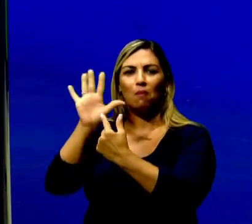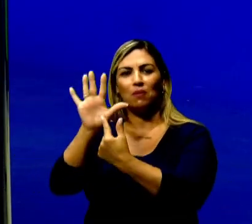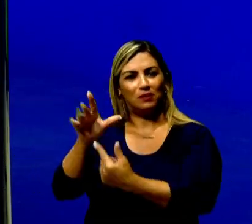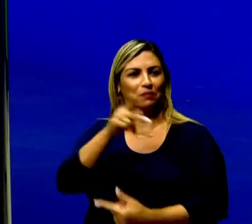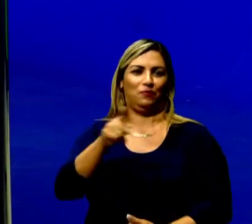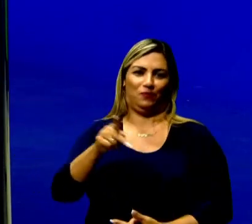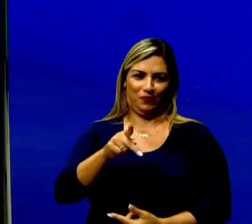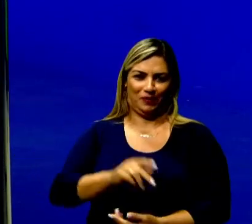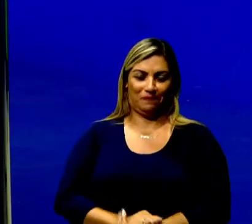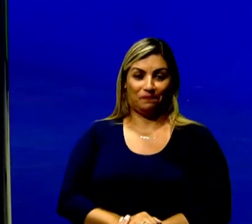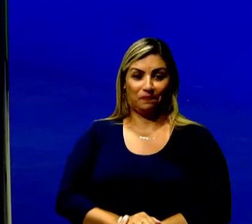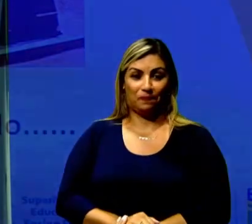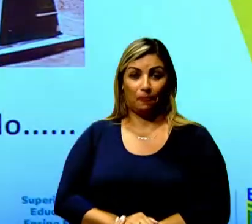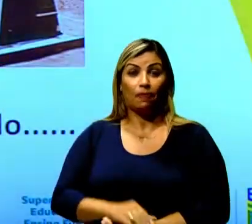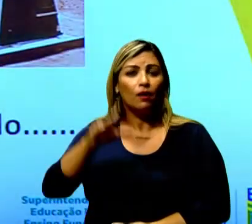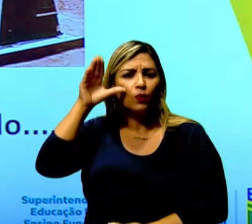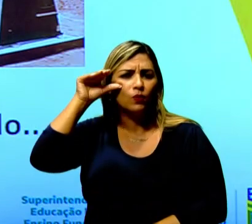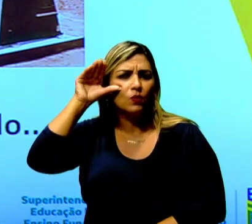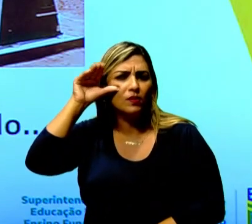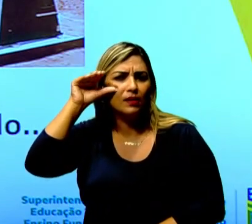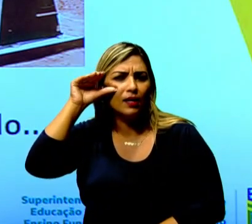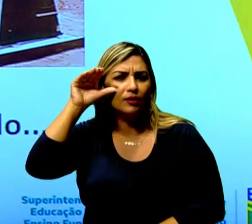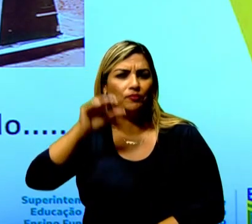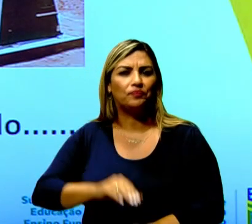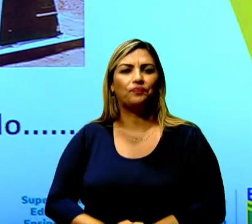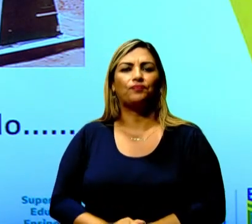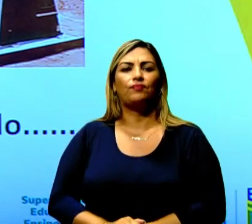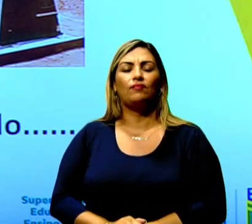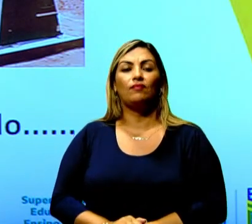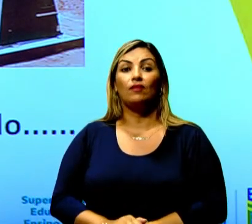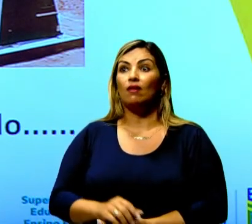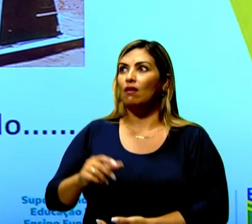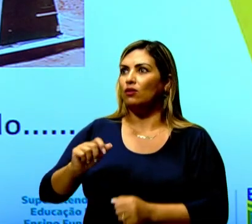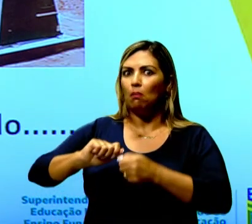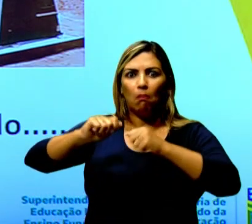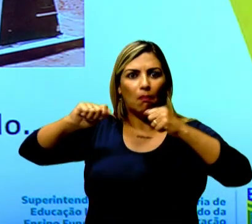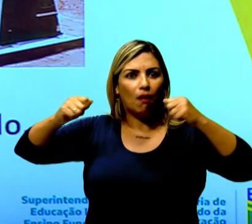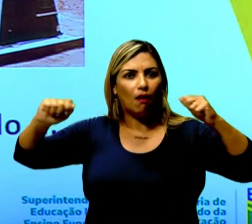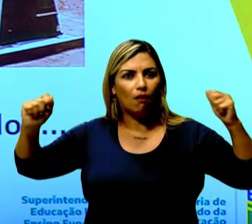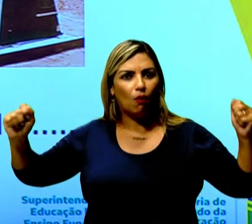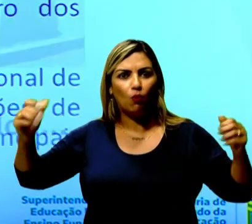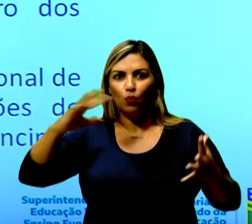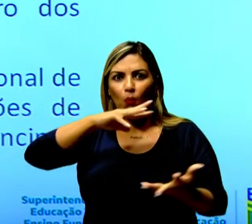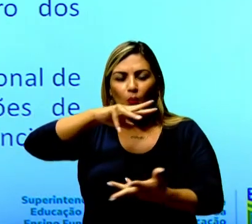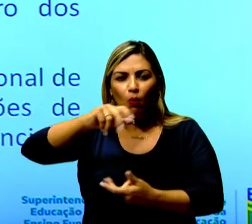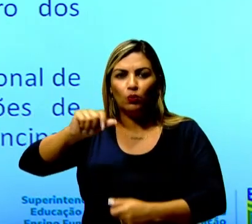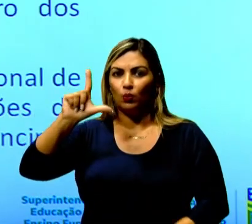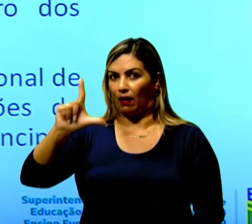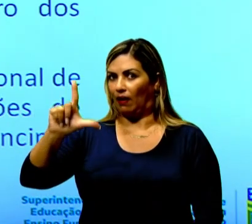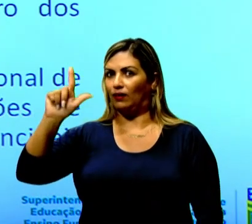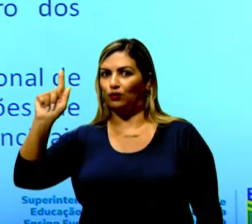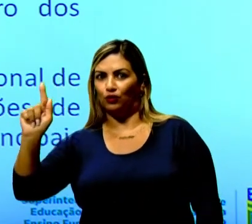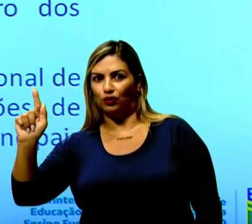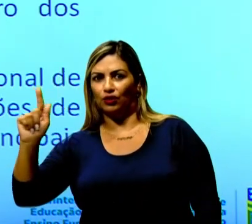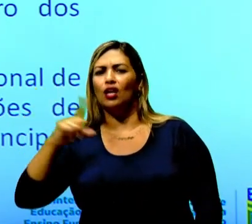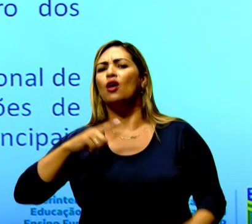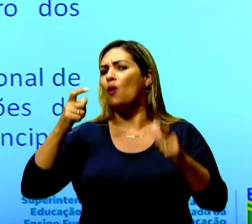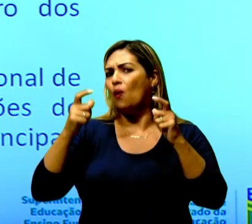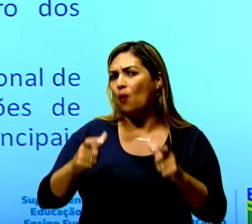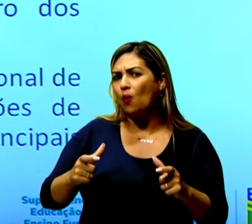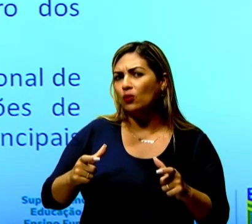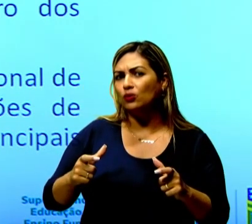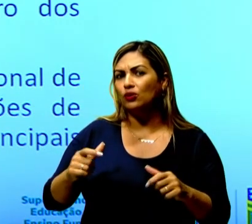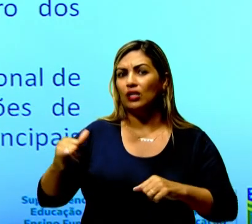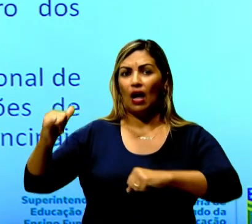certo curiosidade sobre o outdoor nós temos o maior outdoor do mundo que é o da lg esse outdoor ele está